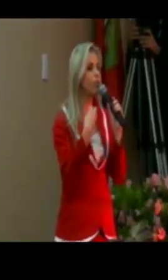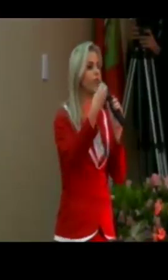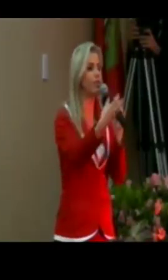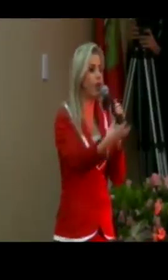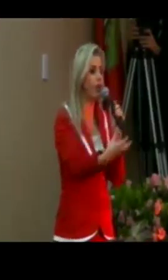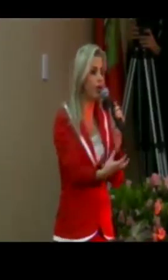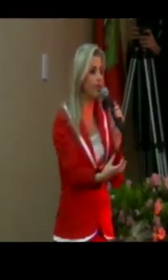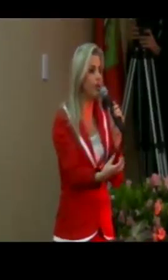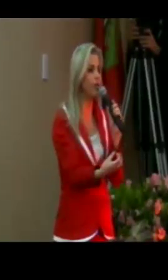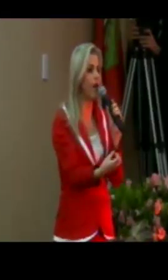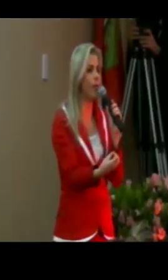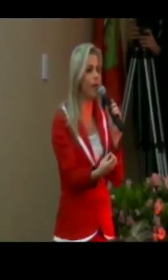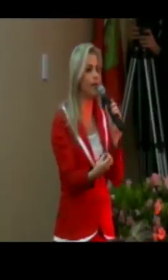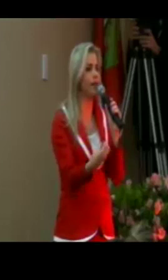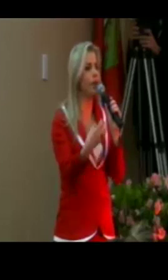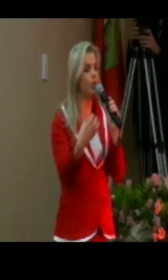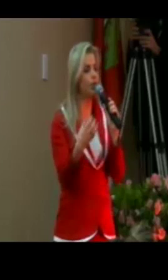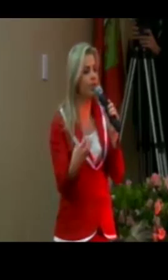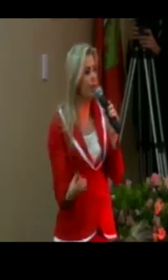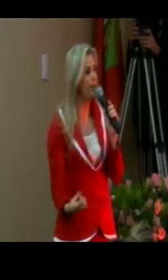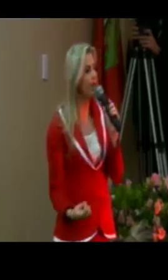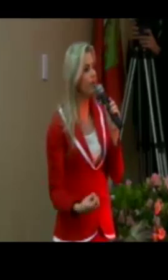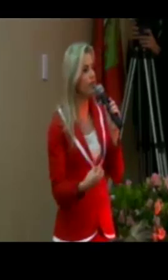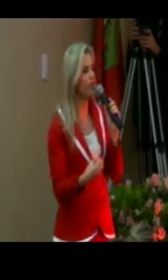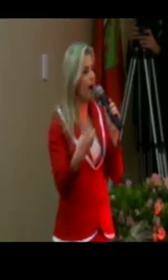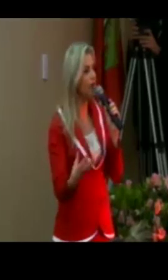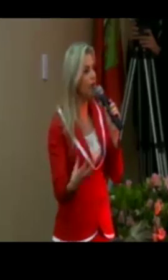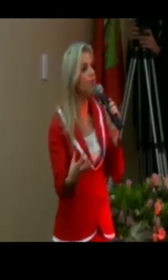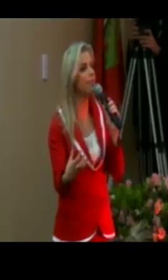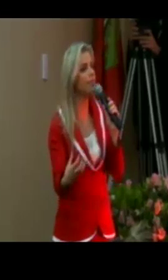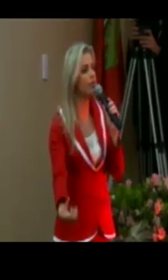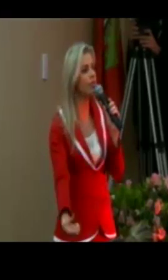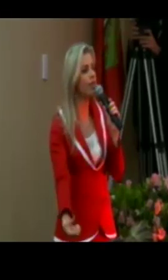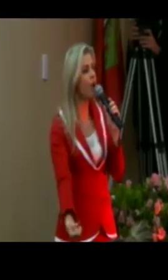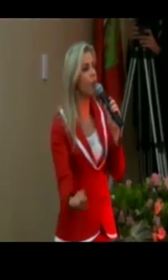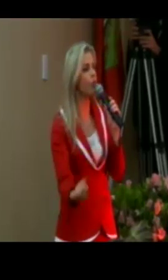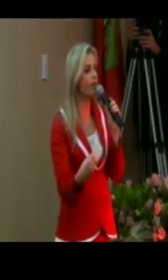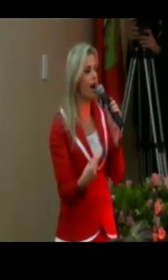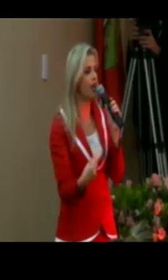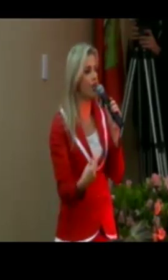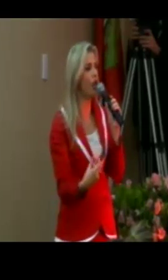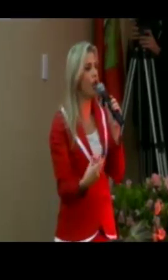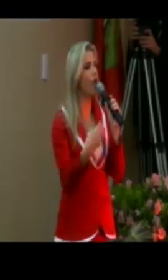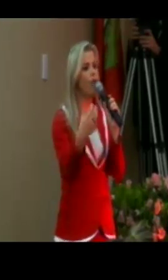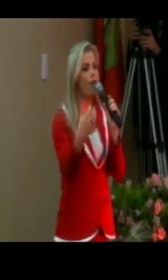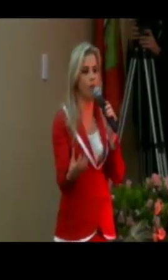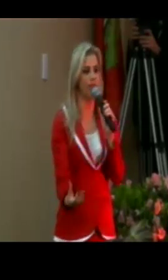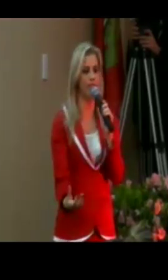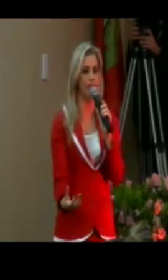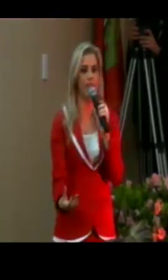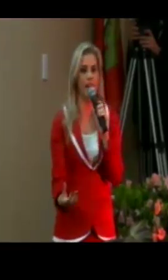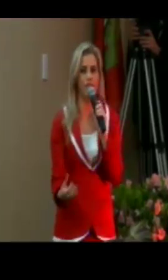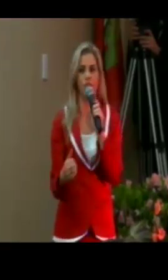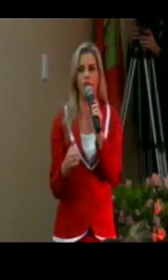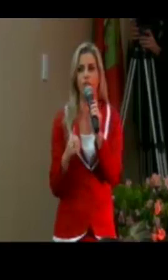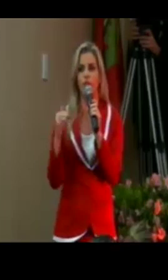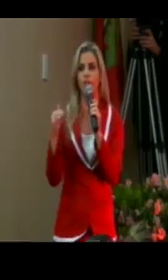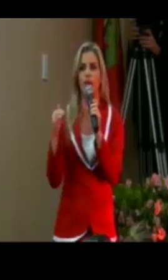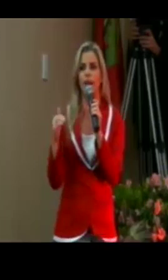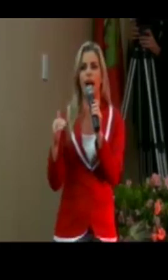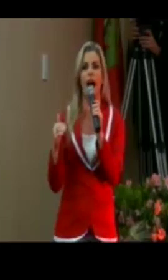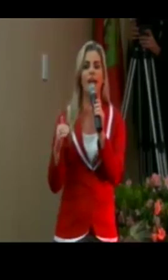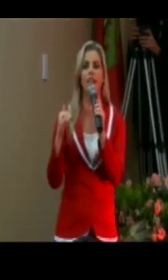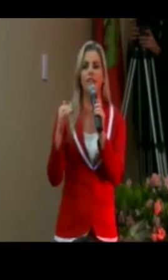mais importante que nós sentimos que a escola pode ser uma ferramenta? Os temas, os debates têm que partir da comunidade, conforme